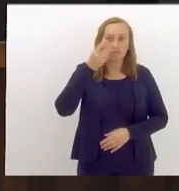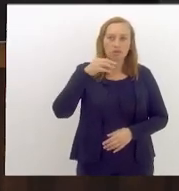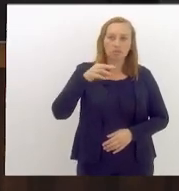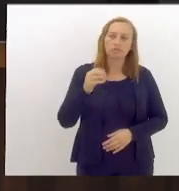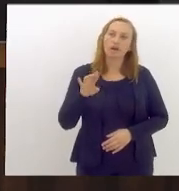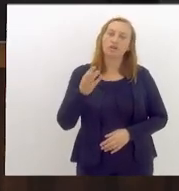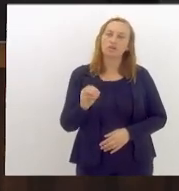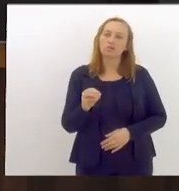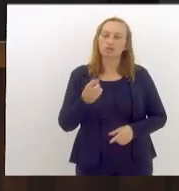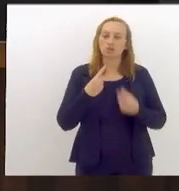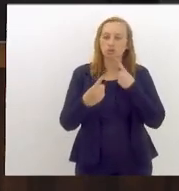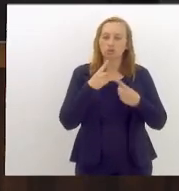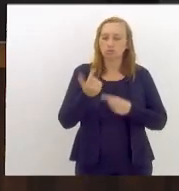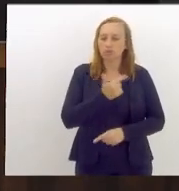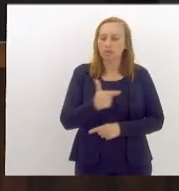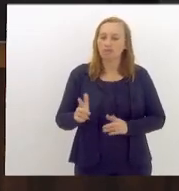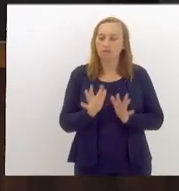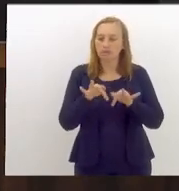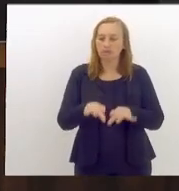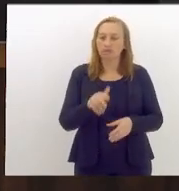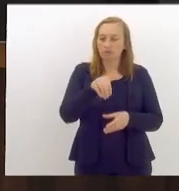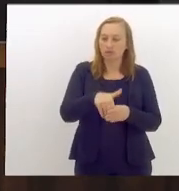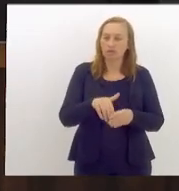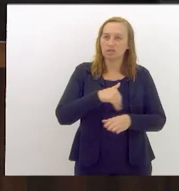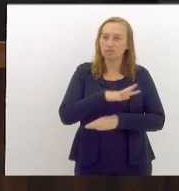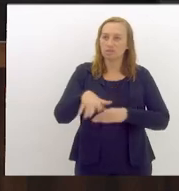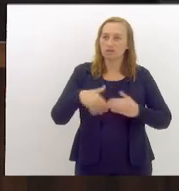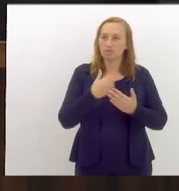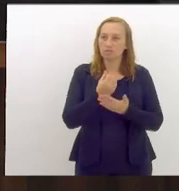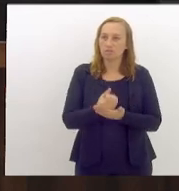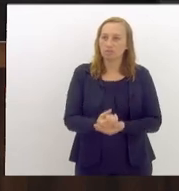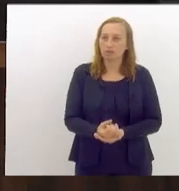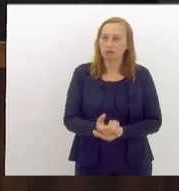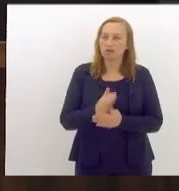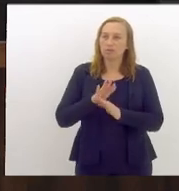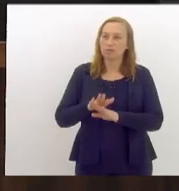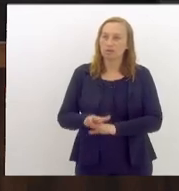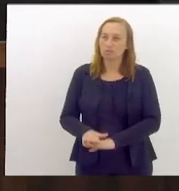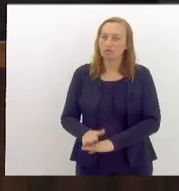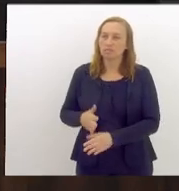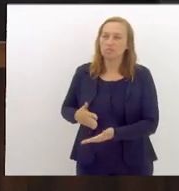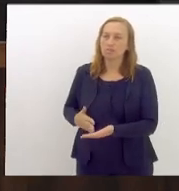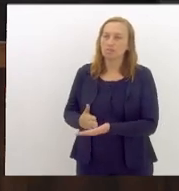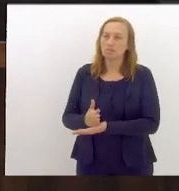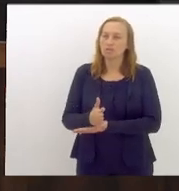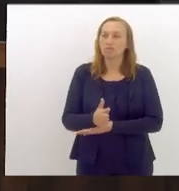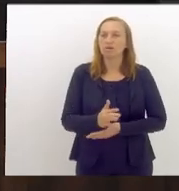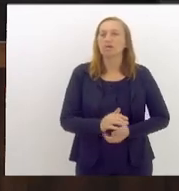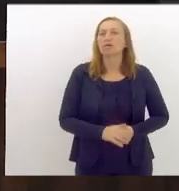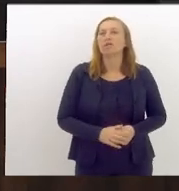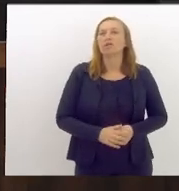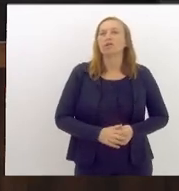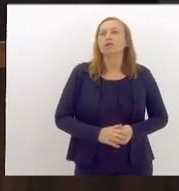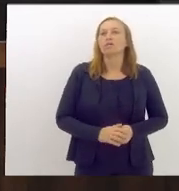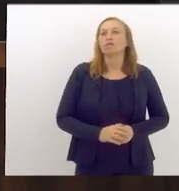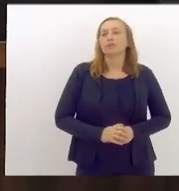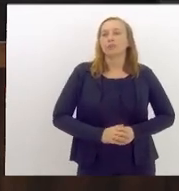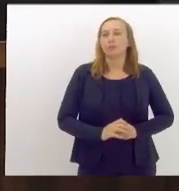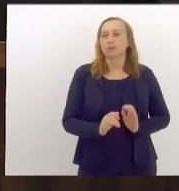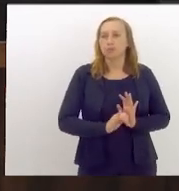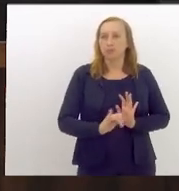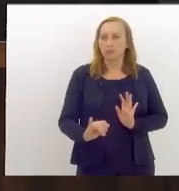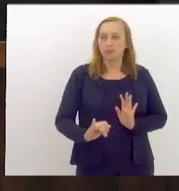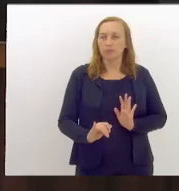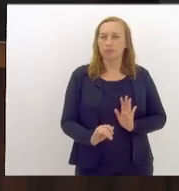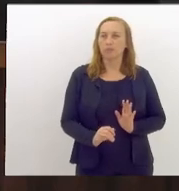Márcio canela em excursão em votação seus que aprovam permanecem estão aprovada vai à promulgação